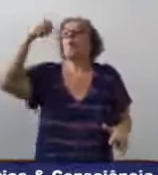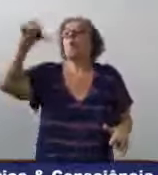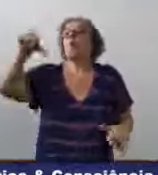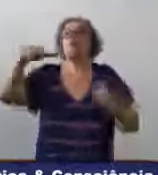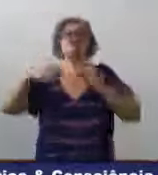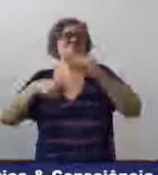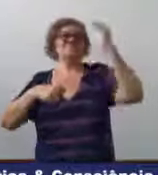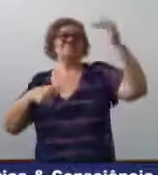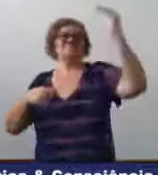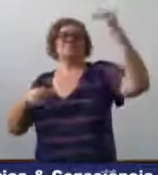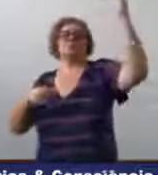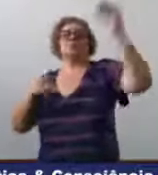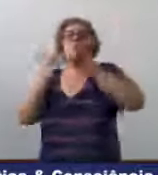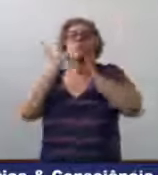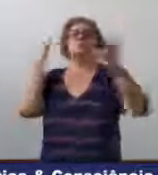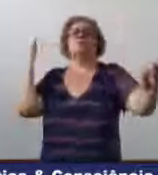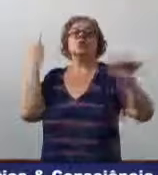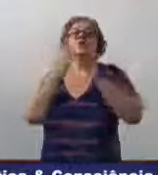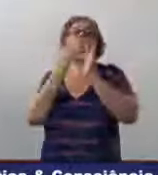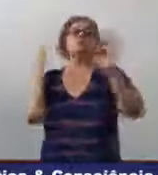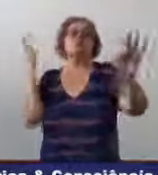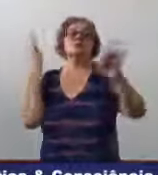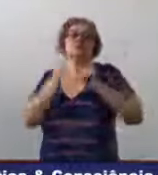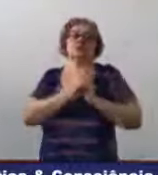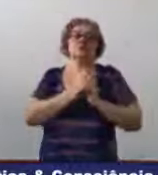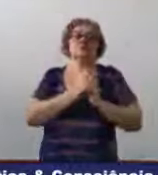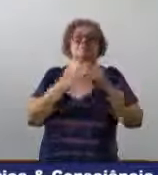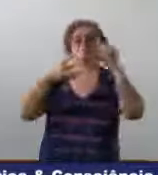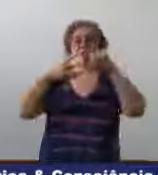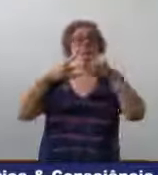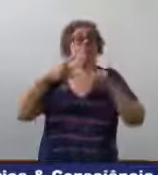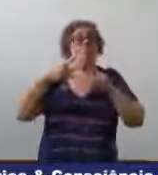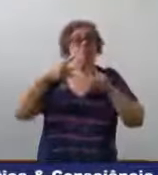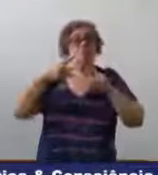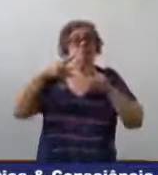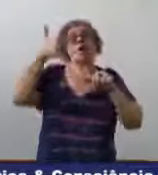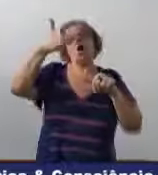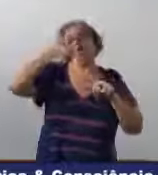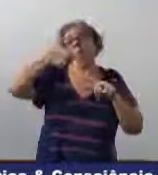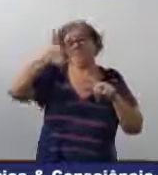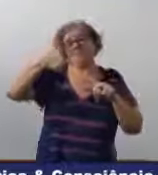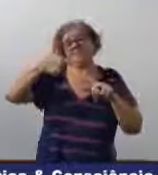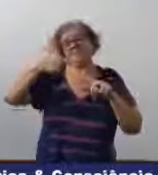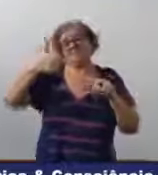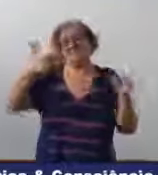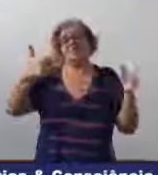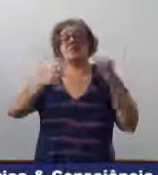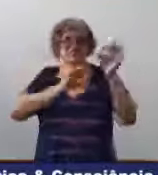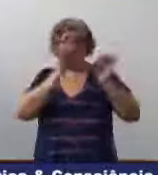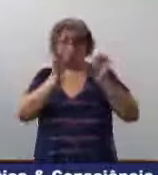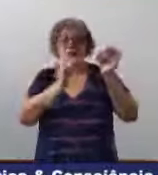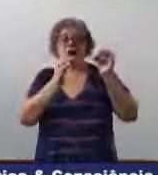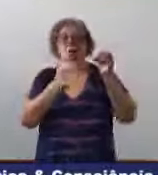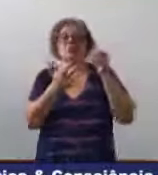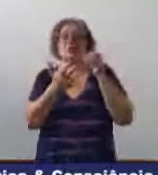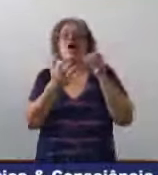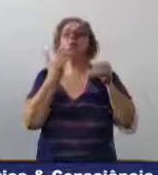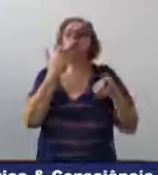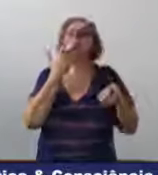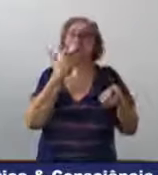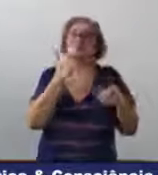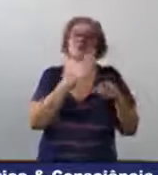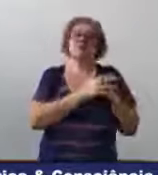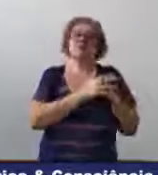tem 3. 4 nós não conseguimos nem imaginar. Tem 11, calculadas matematicamente. Se um átomo,